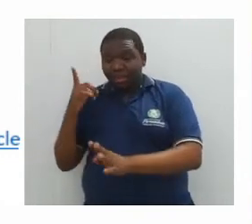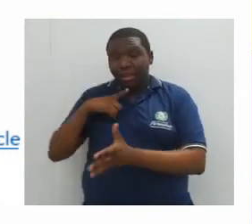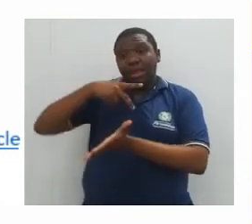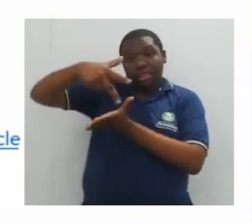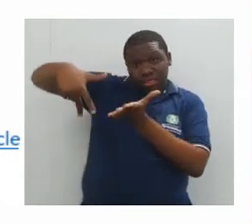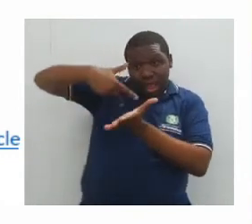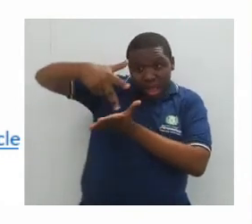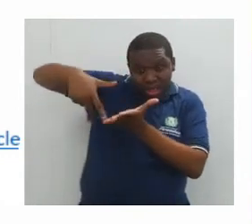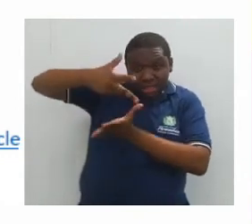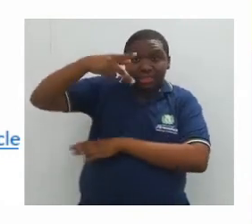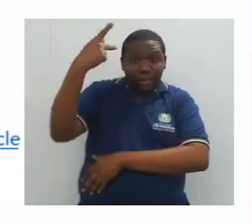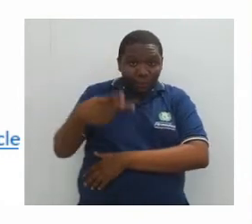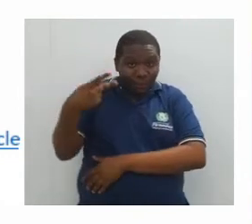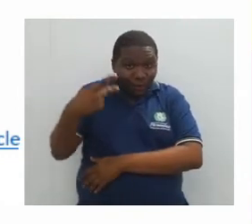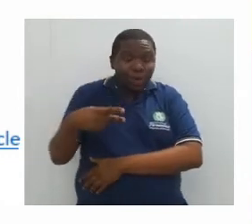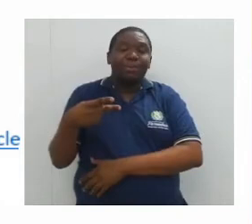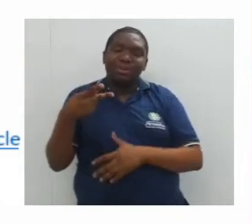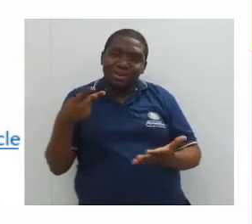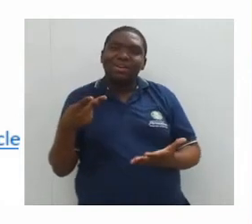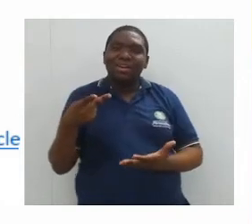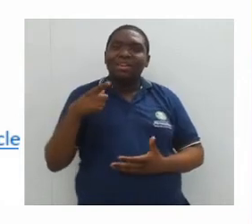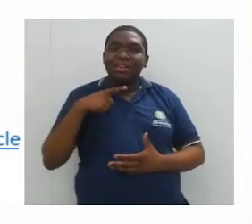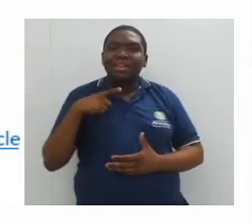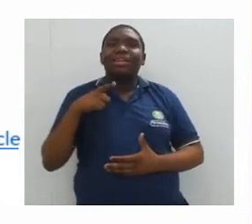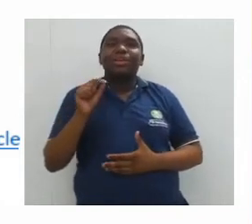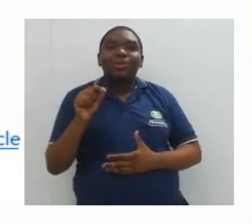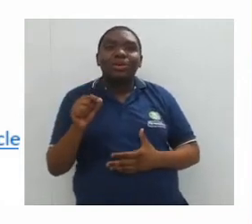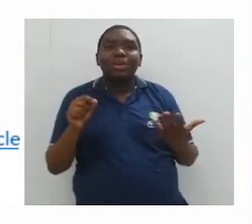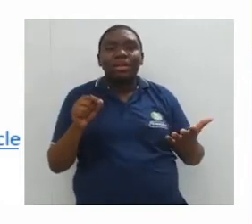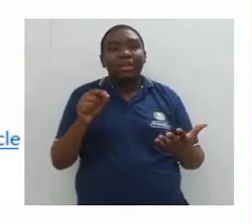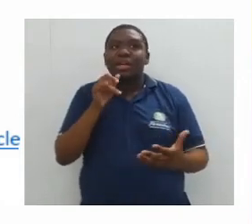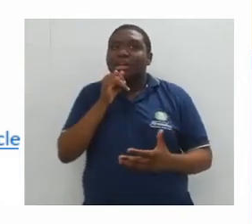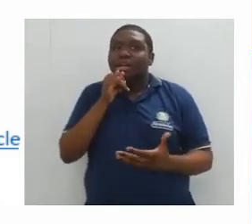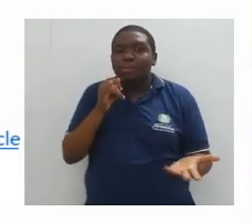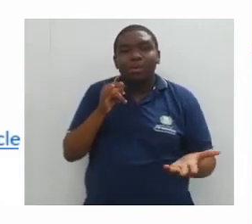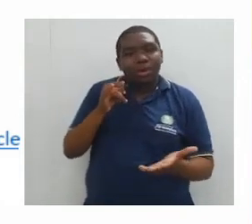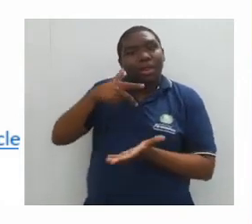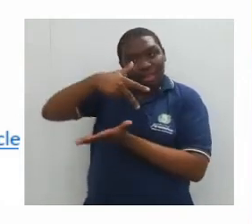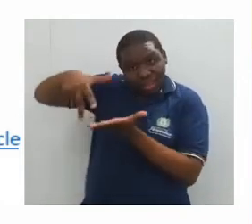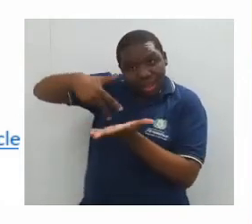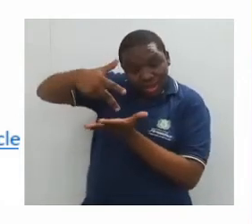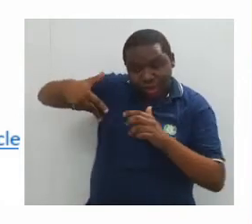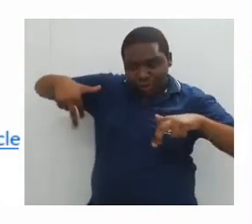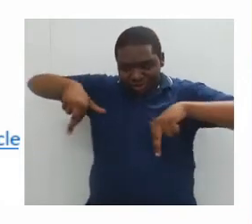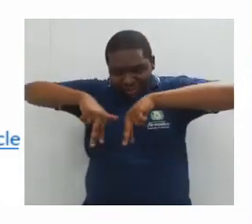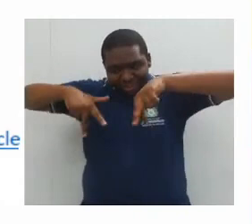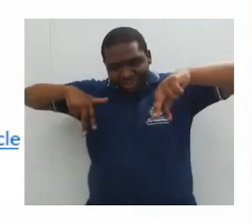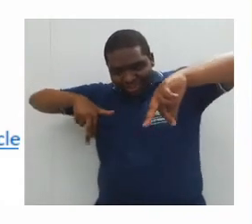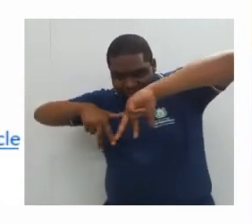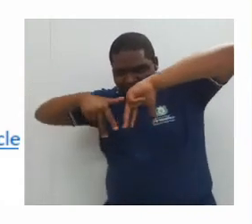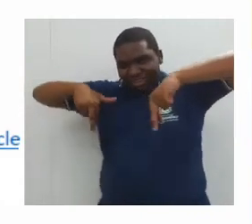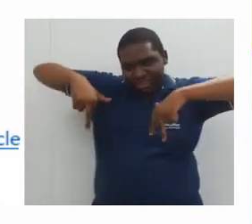sapateado característico. Então, trocam-se umbingadas entre si com os pares vizinhos. Então,